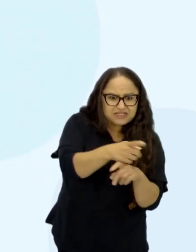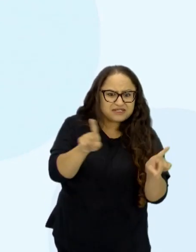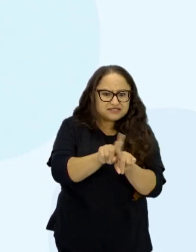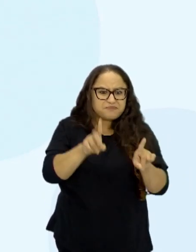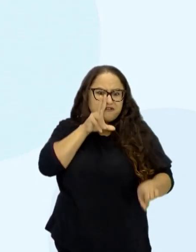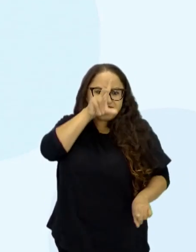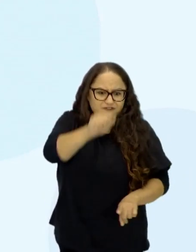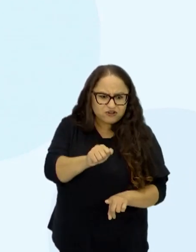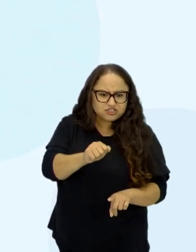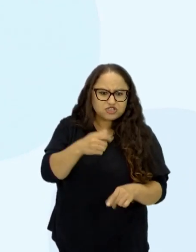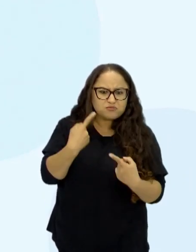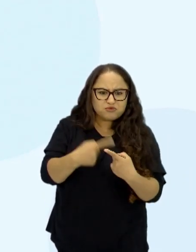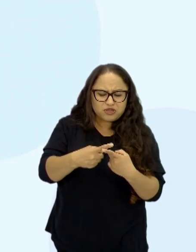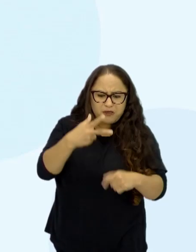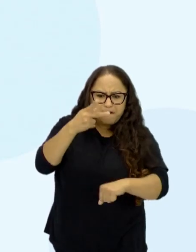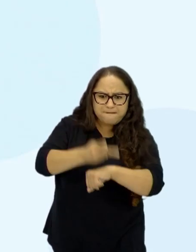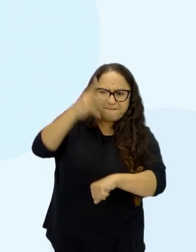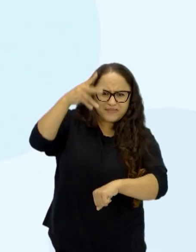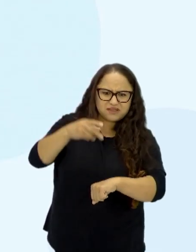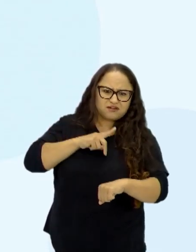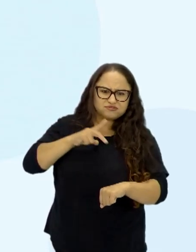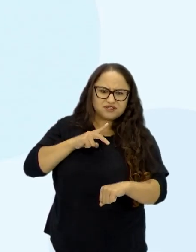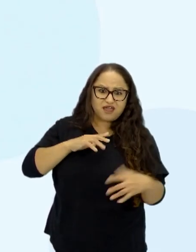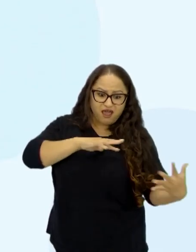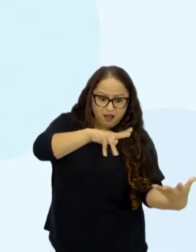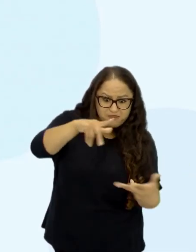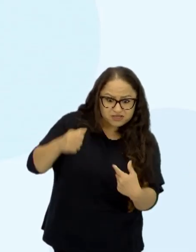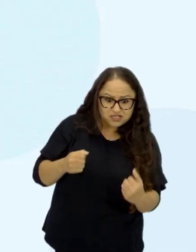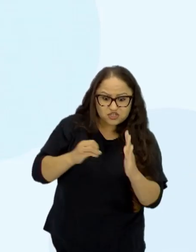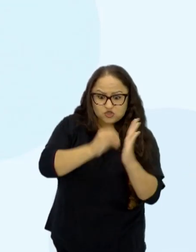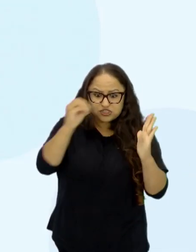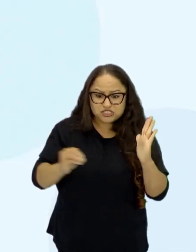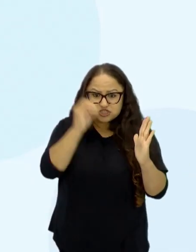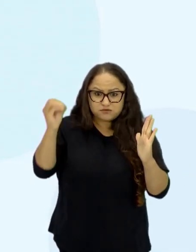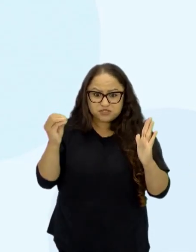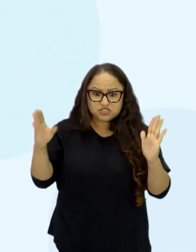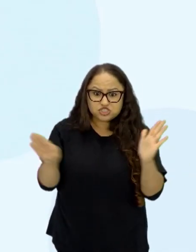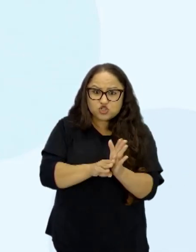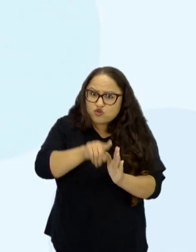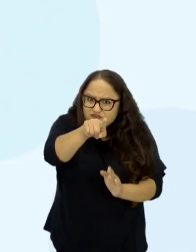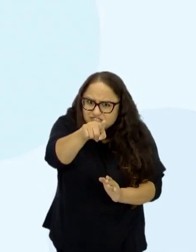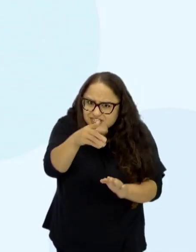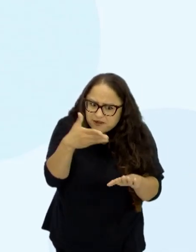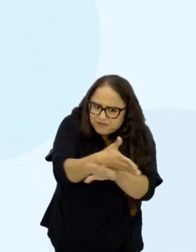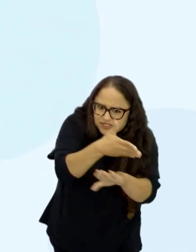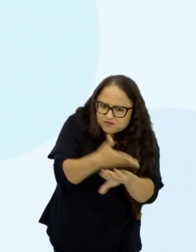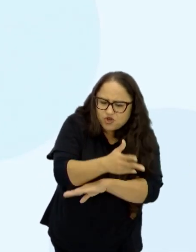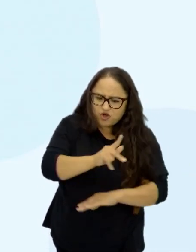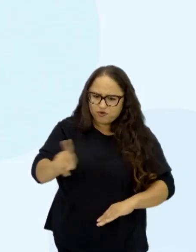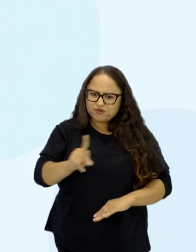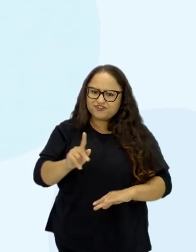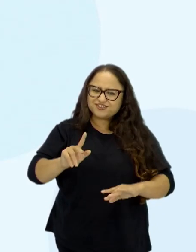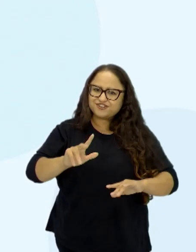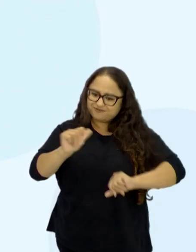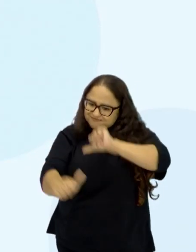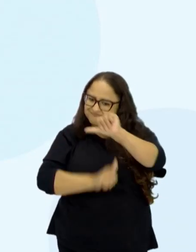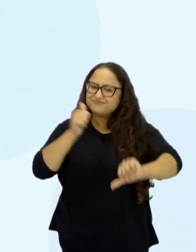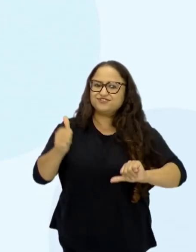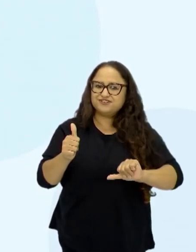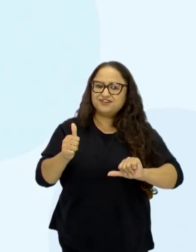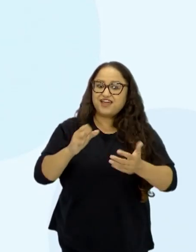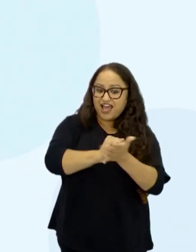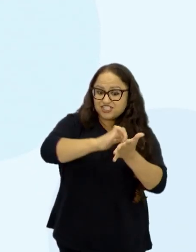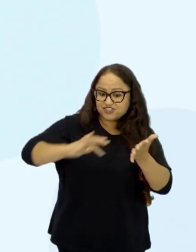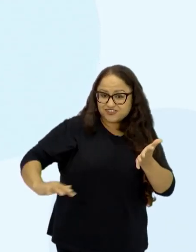agora, planeta, o centro de mídias chegou e todo mundo usou. Será que você participou? O professor se reinventou. E as